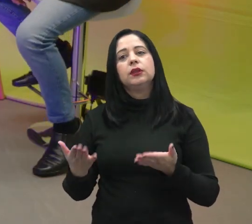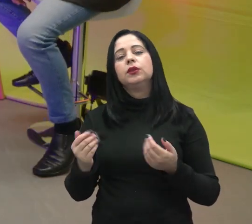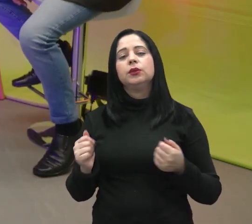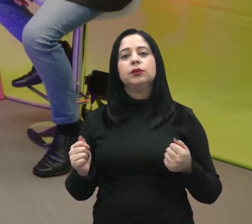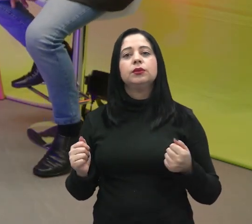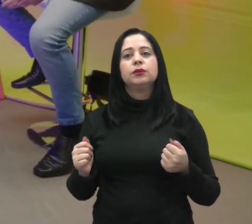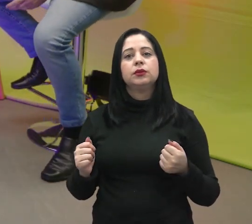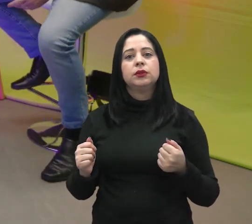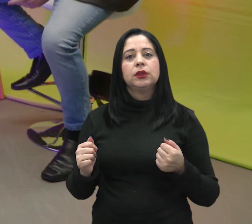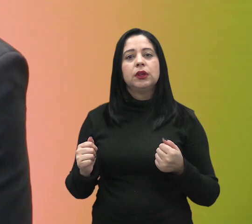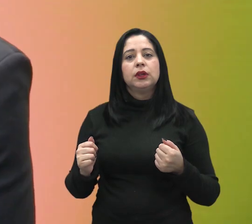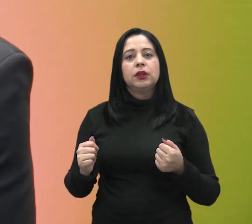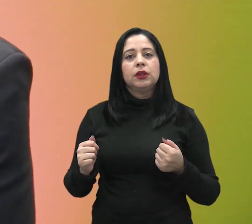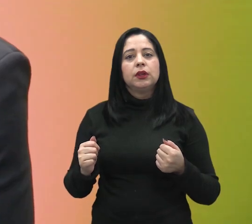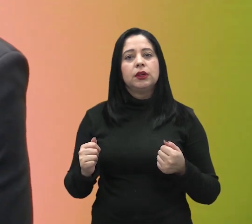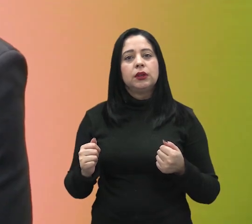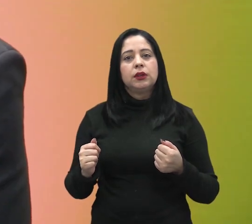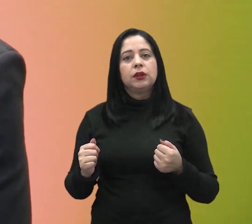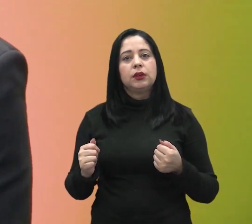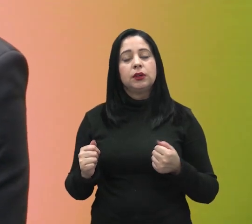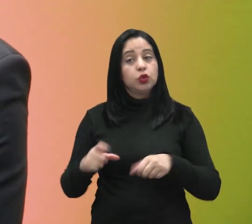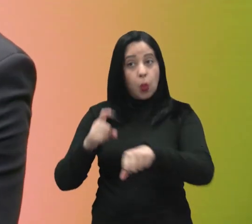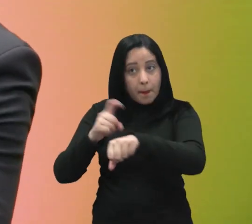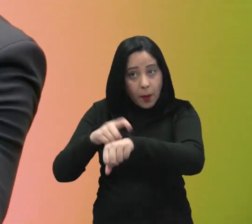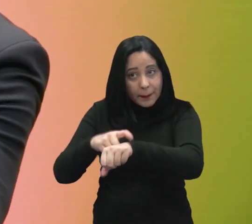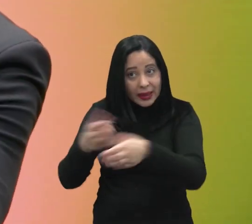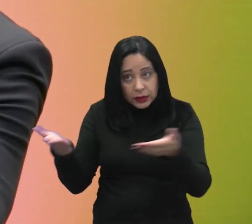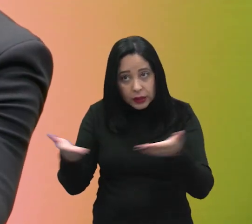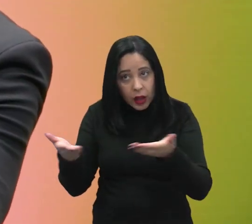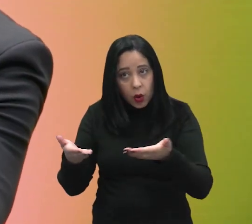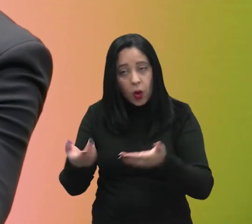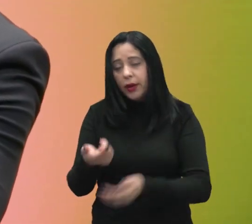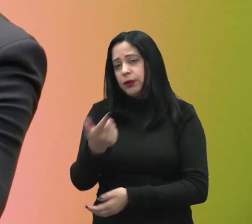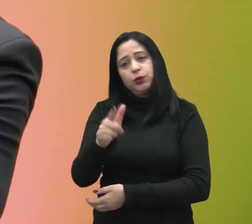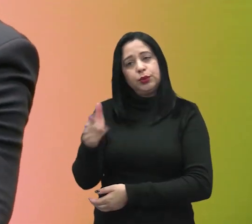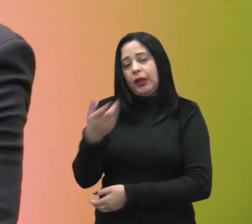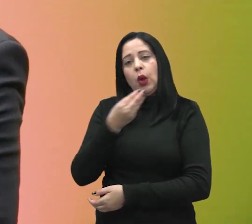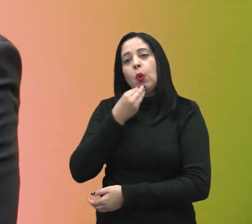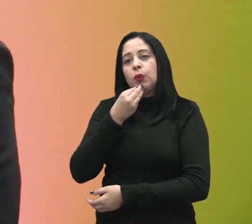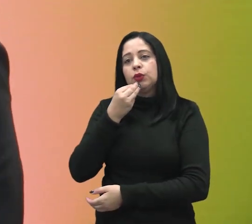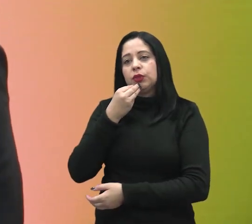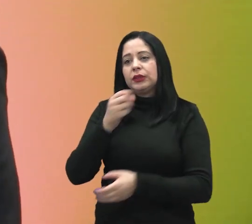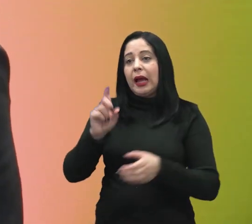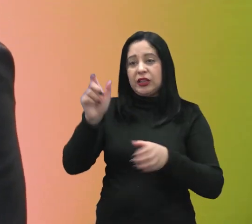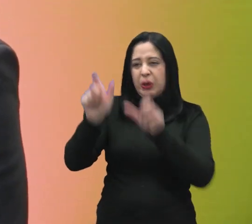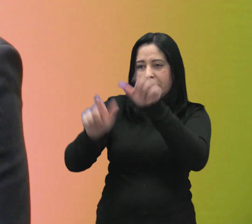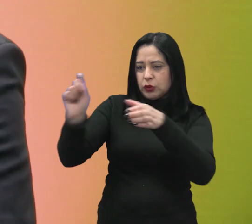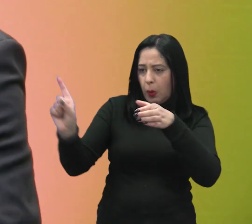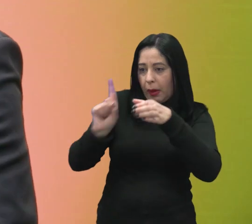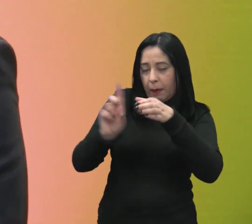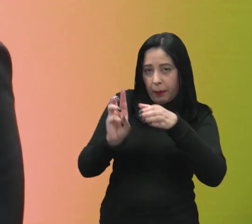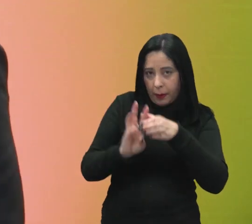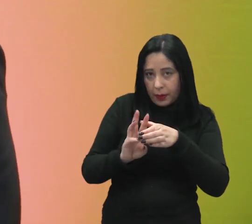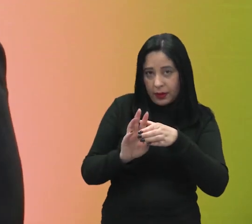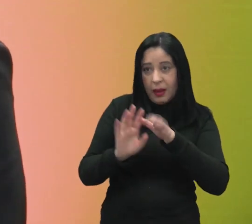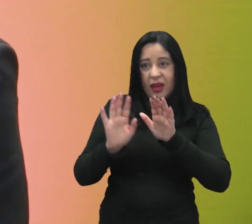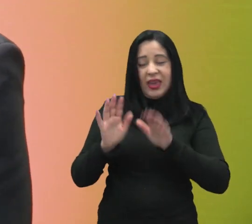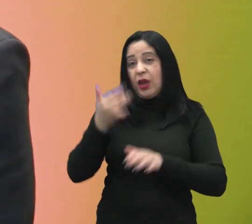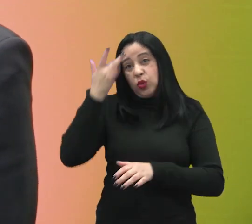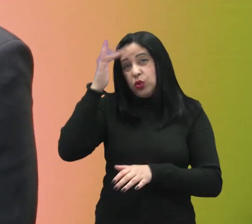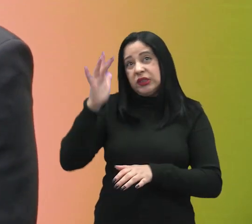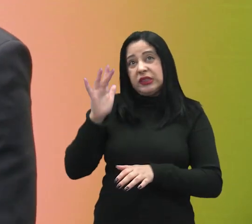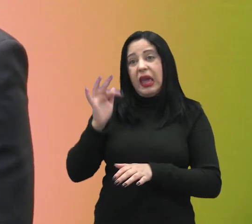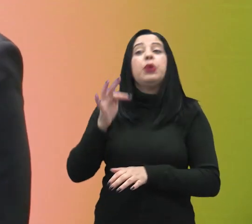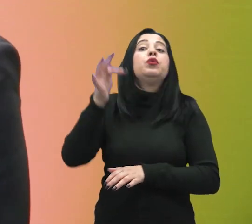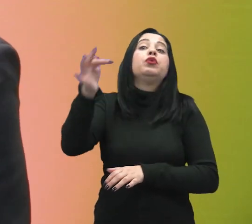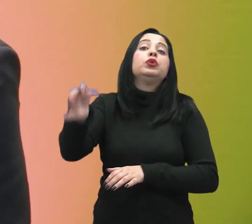Então, no momento a gente não tem essas oportunidades, né? mas eu não sei dizer quando nós